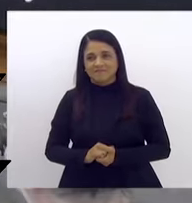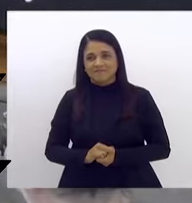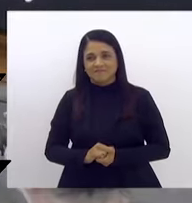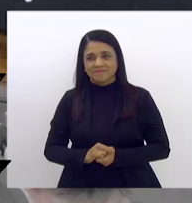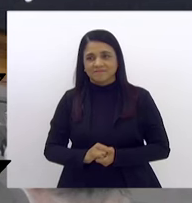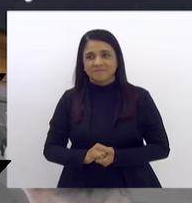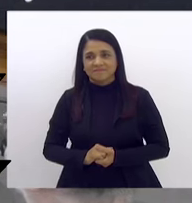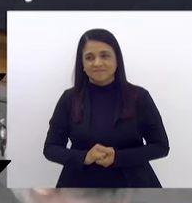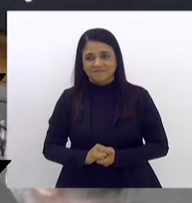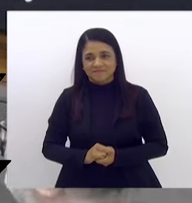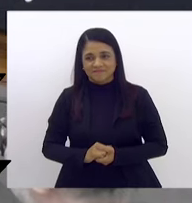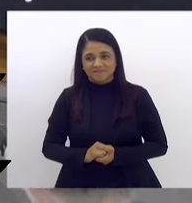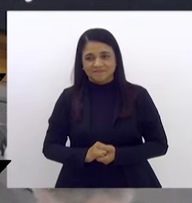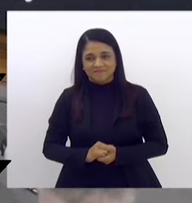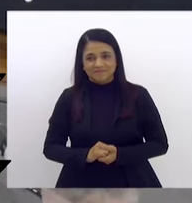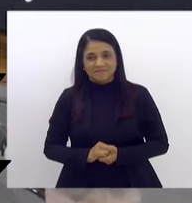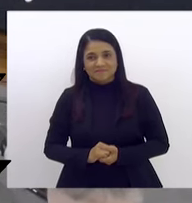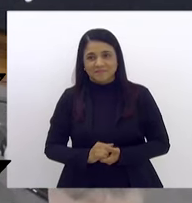nada